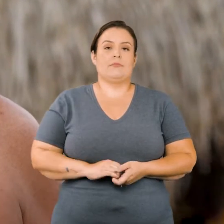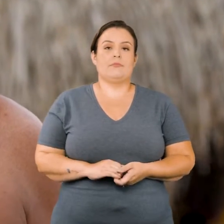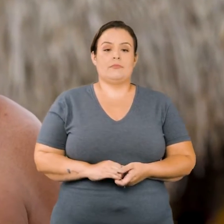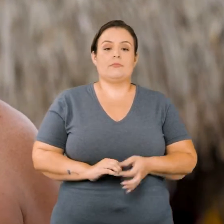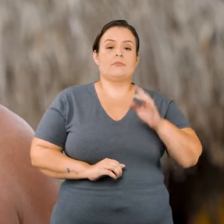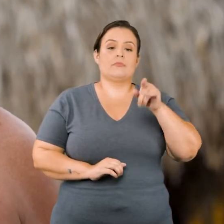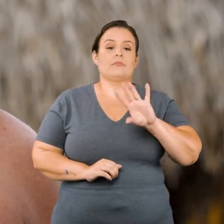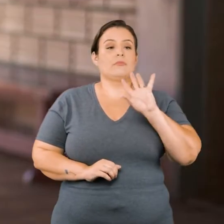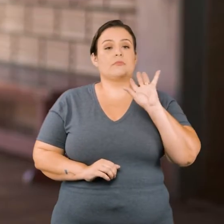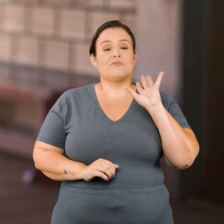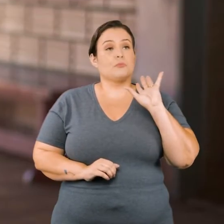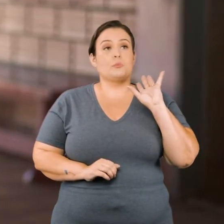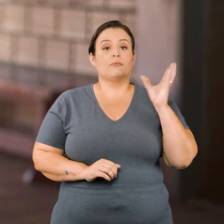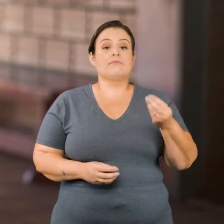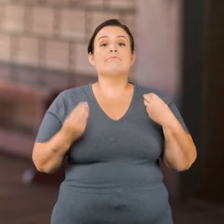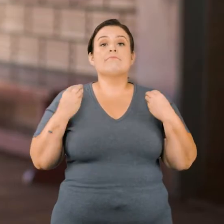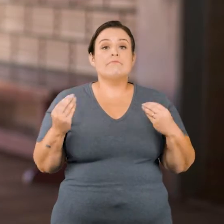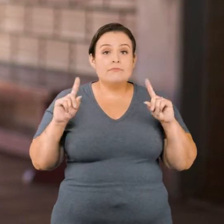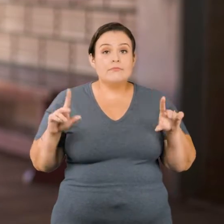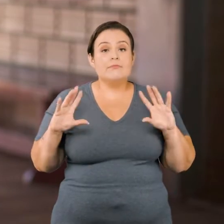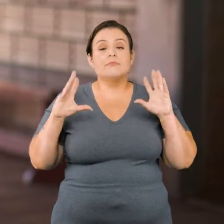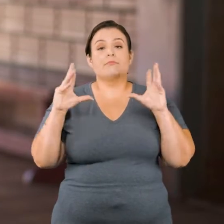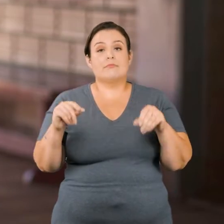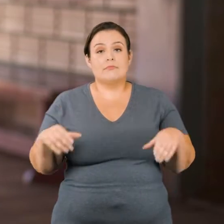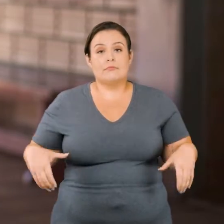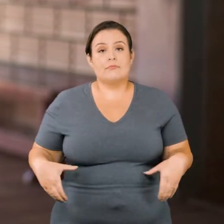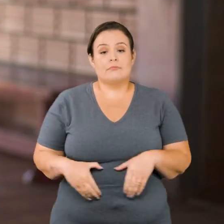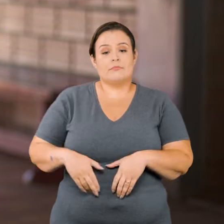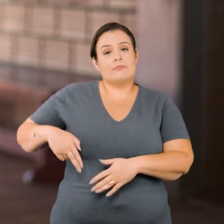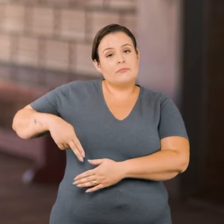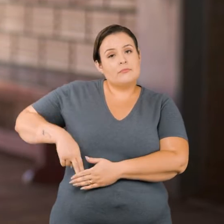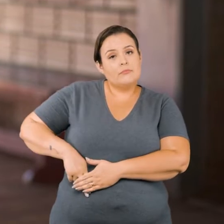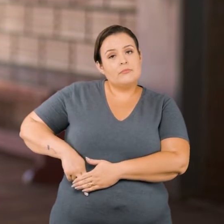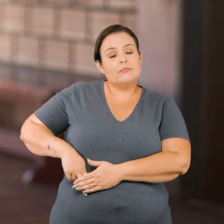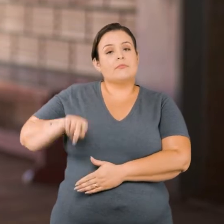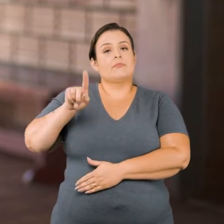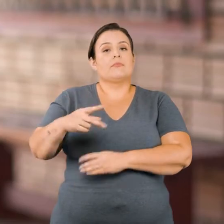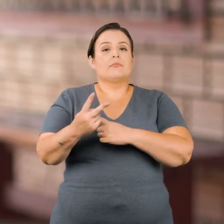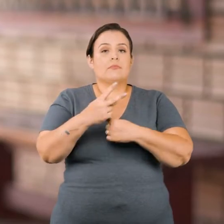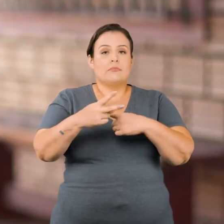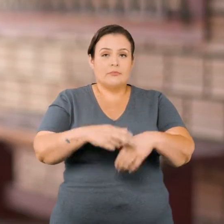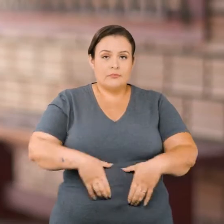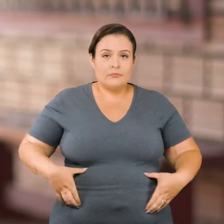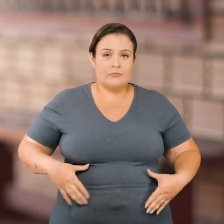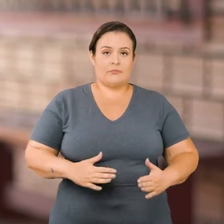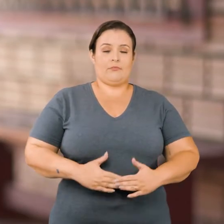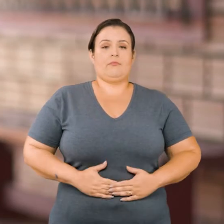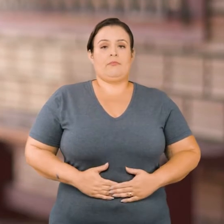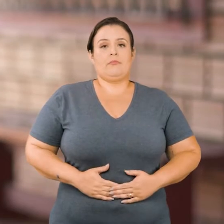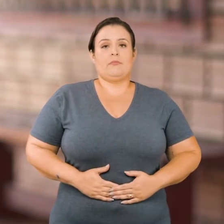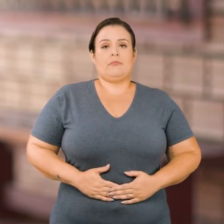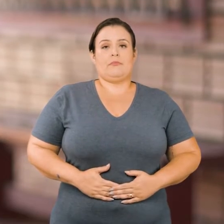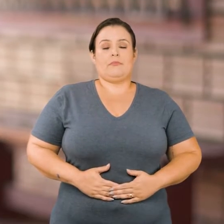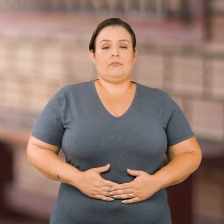Servia para tudo, né? É, para carregar um paquinho aqui, para proteção da barriga,